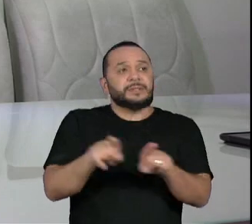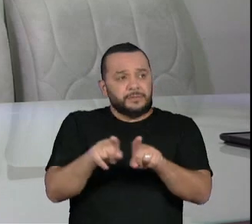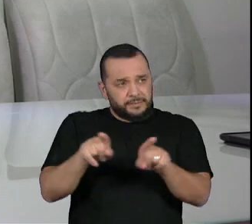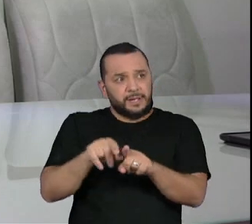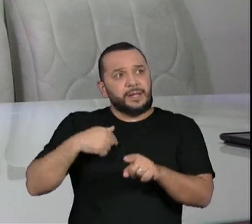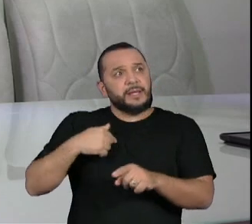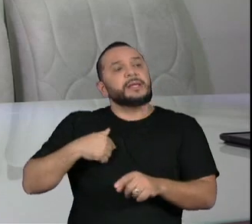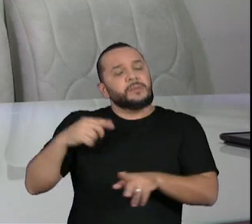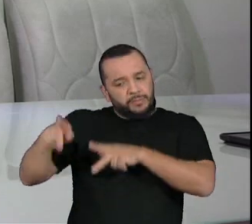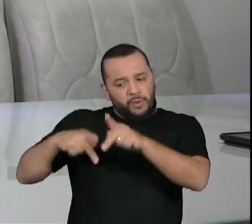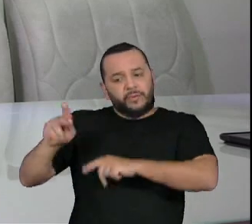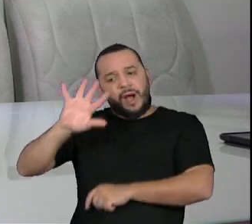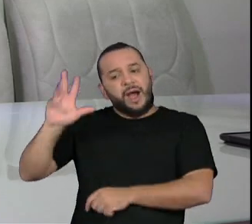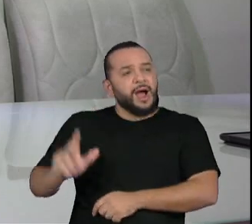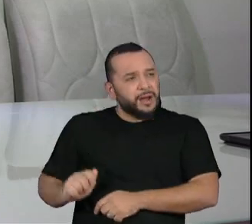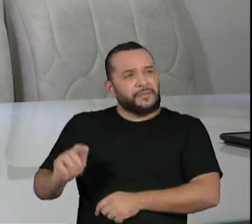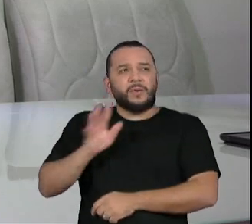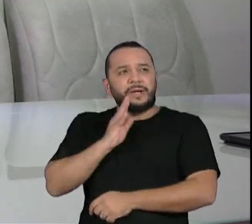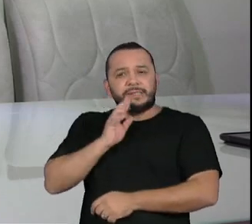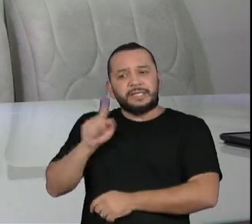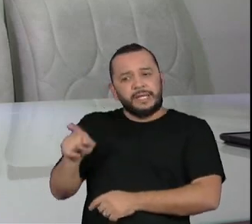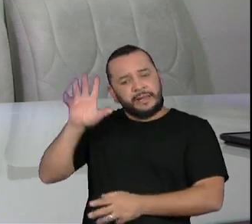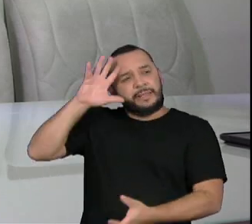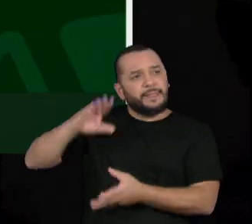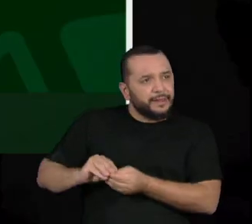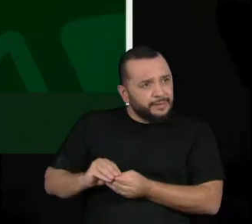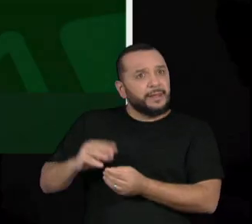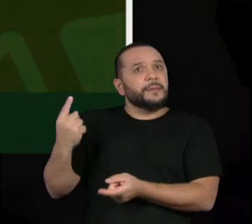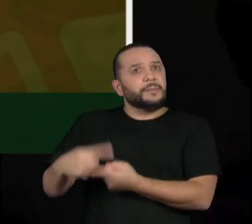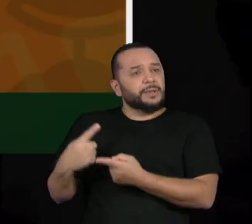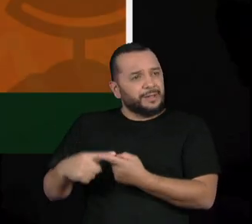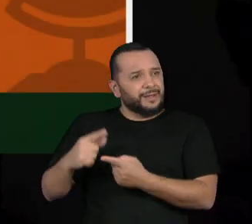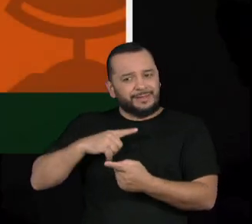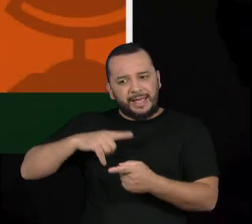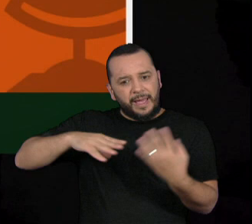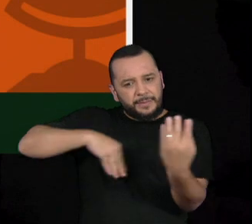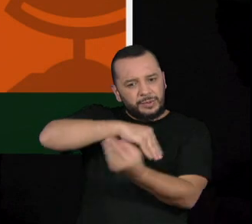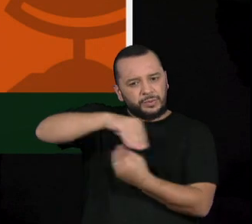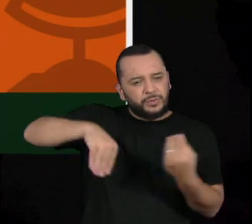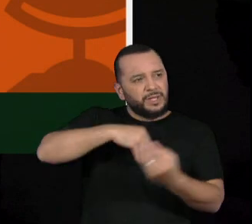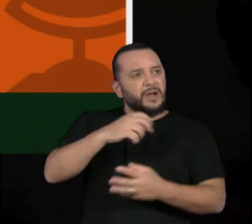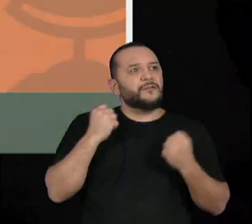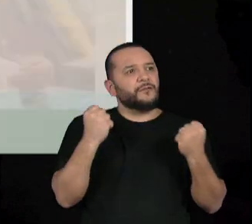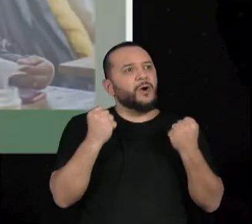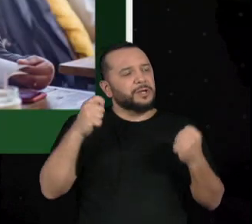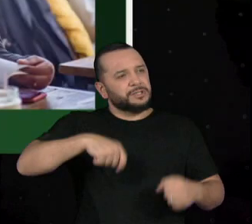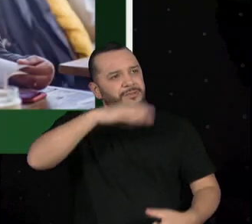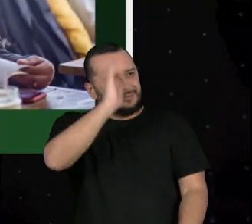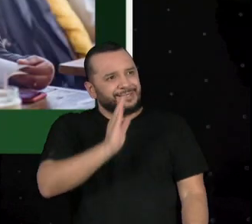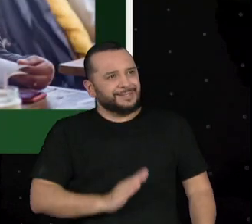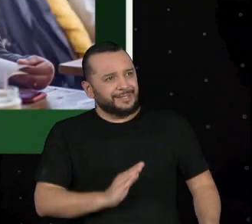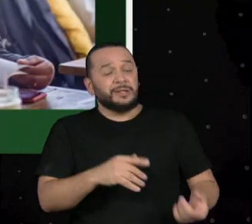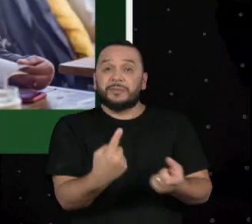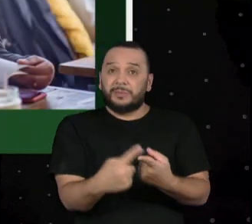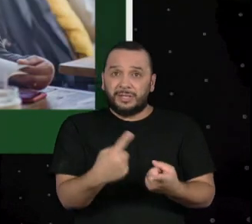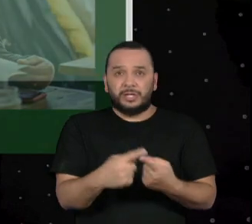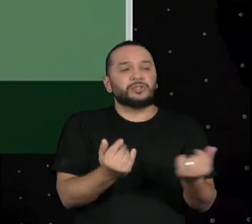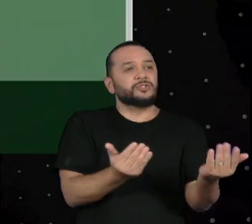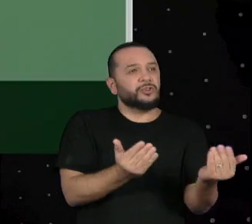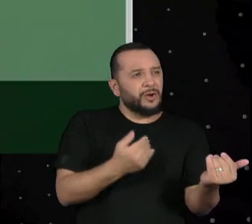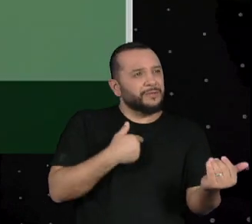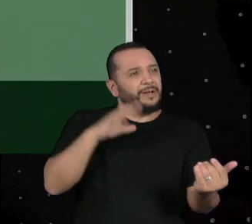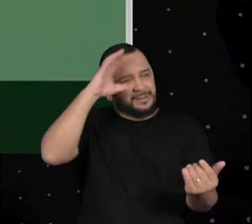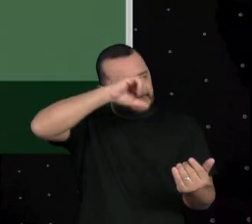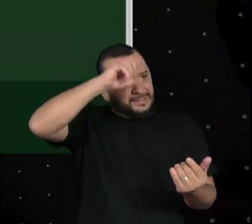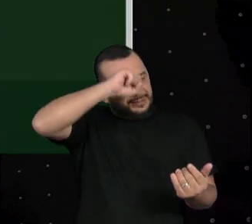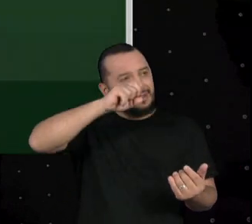no Brasil, mas também é uma forma da gente entender nossa sociedade. Então eu acredito que a juventude se inserir nisso é um movimento natural e totalmente